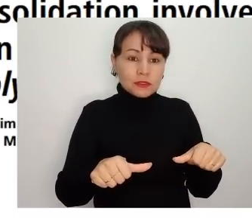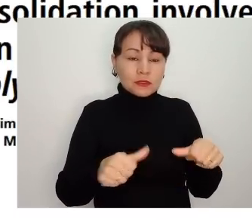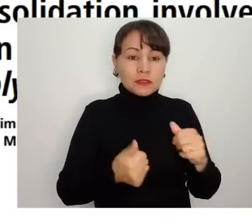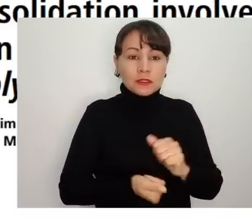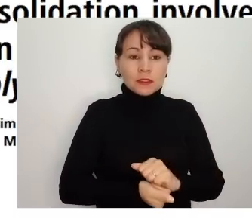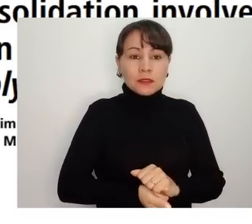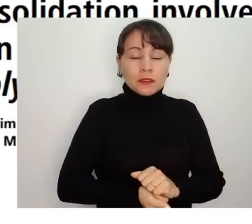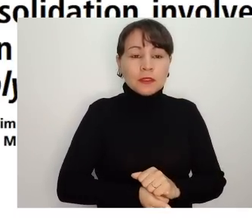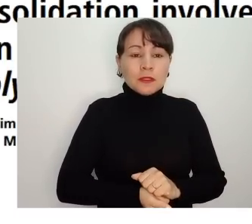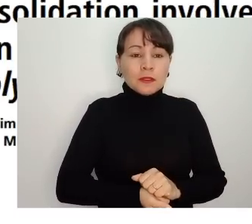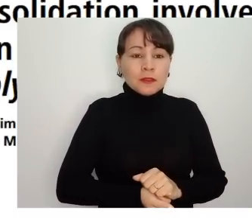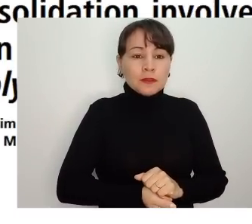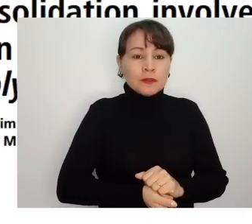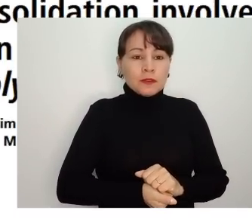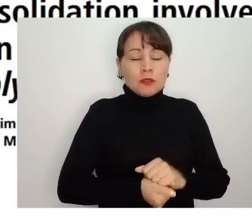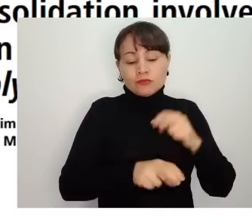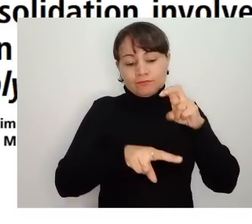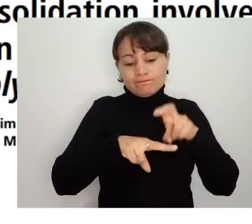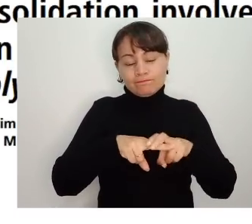estamos